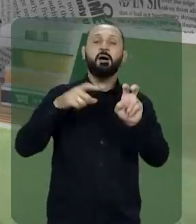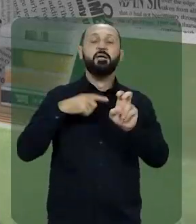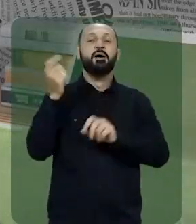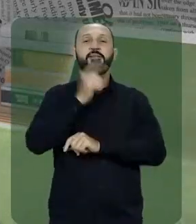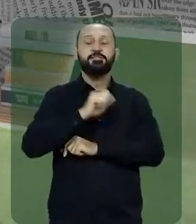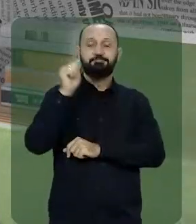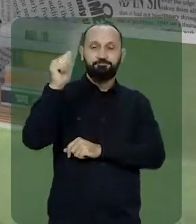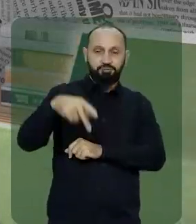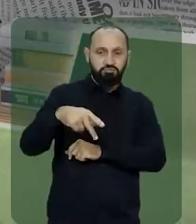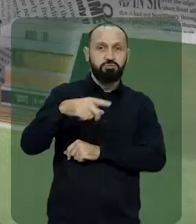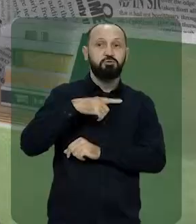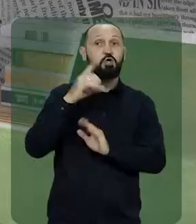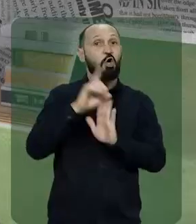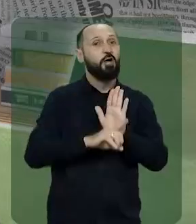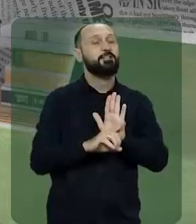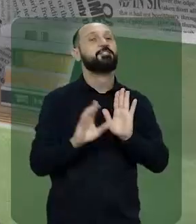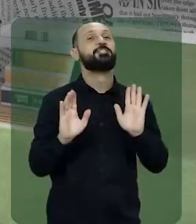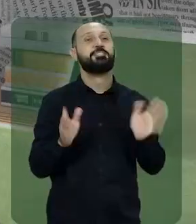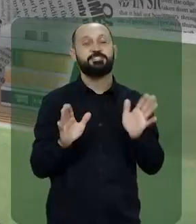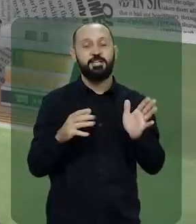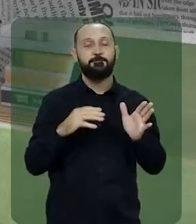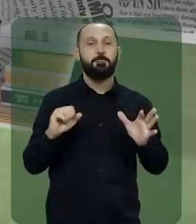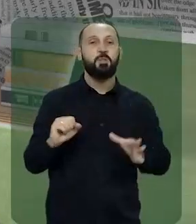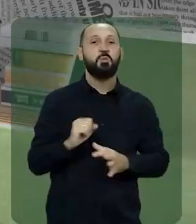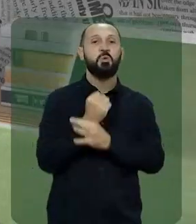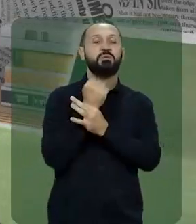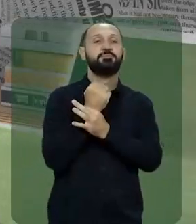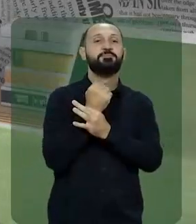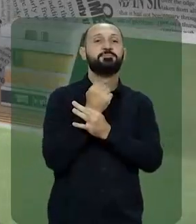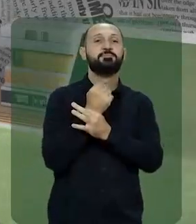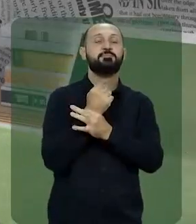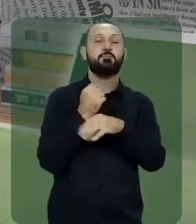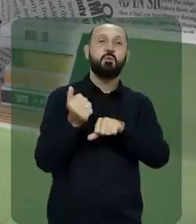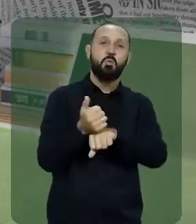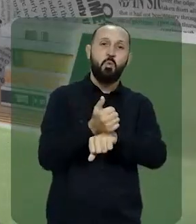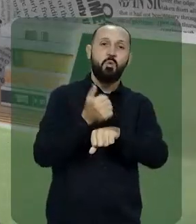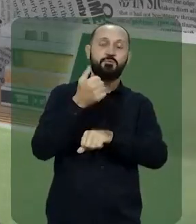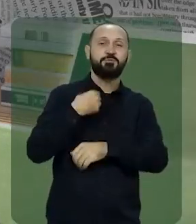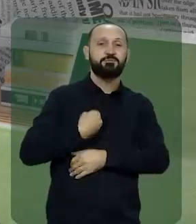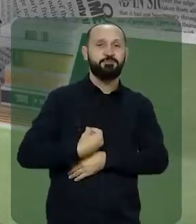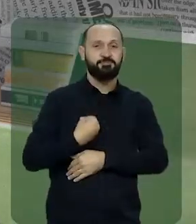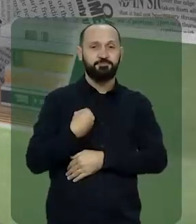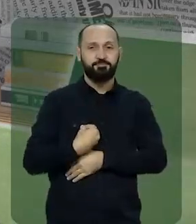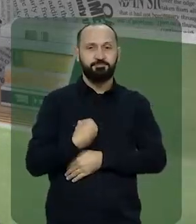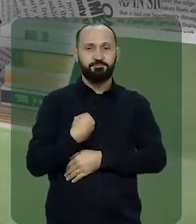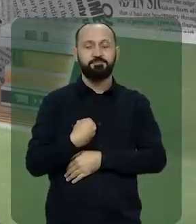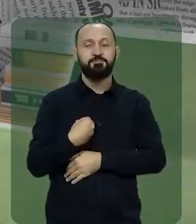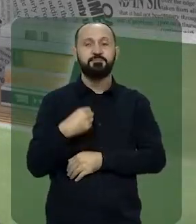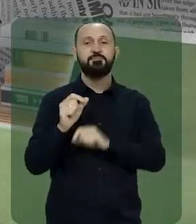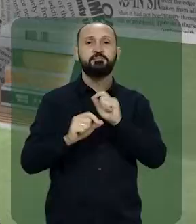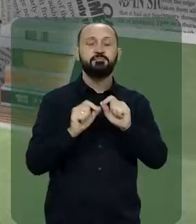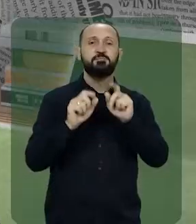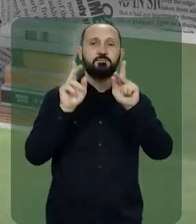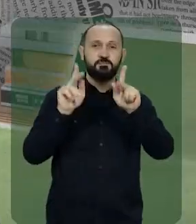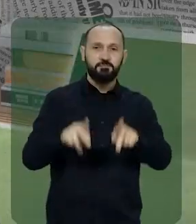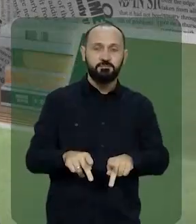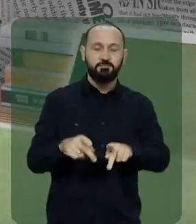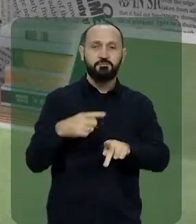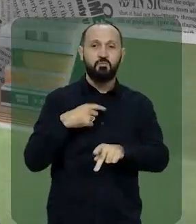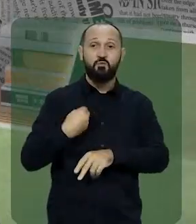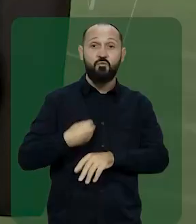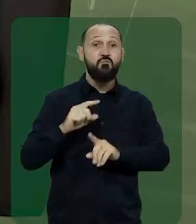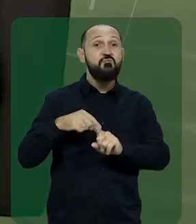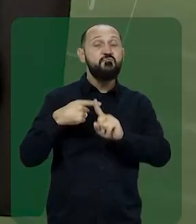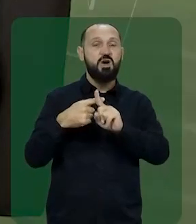aposentar, de ter esse direito, também garante mais qualidade de vida e faz com que a população viva